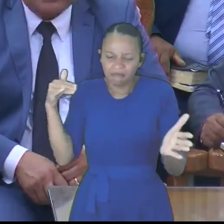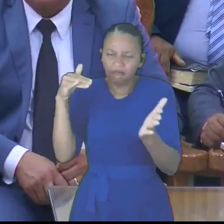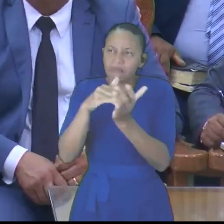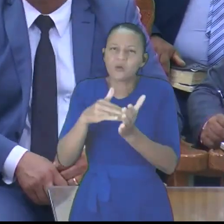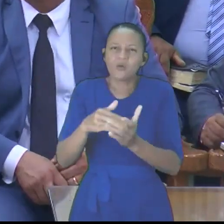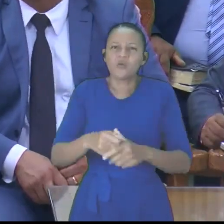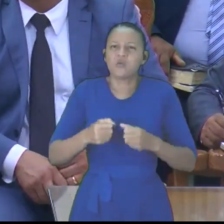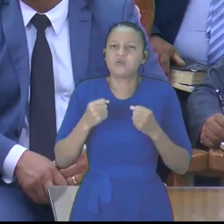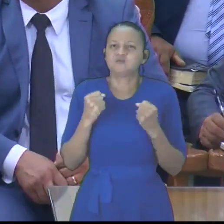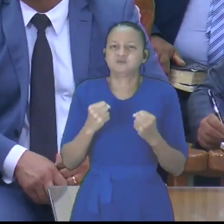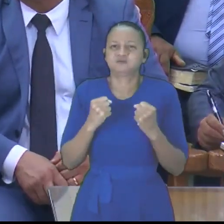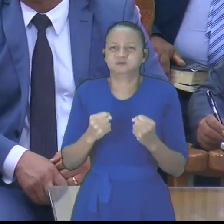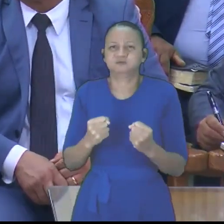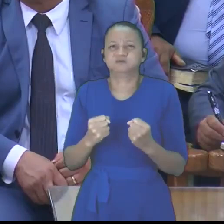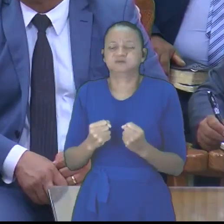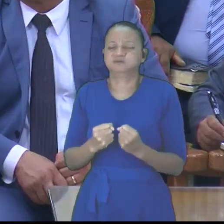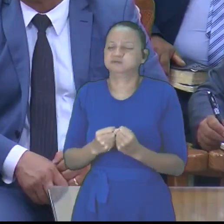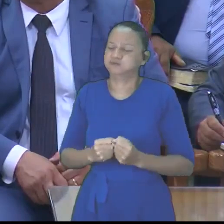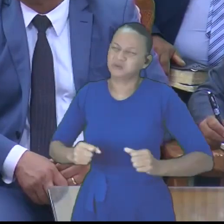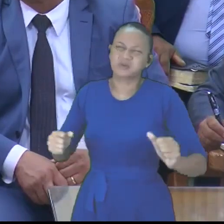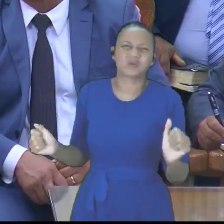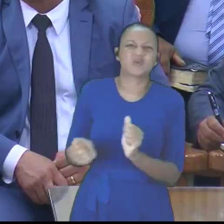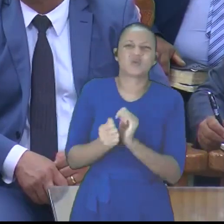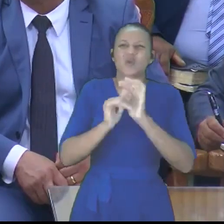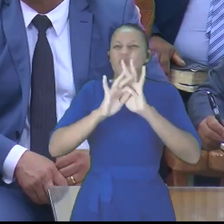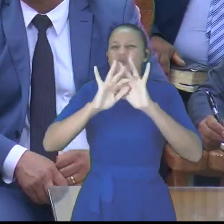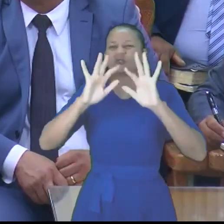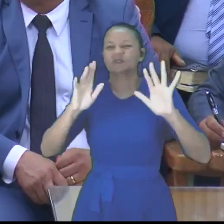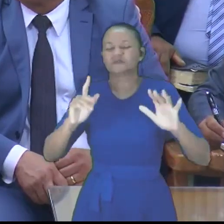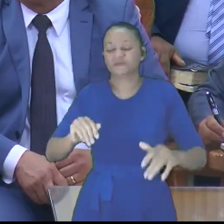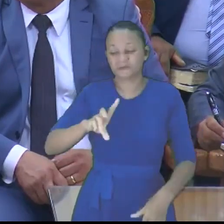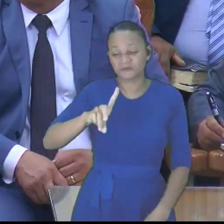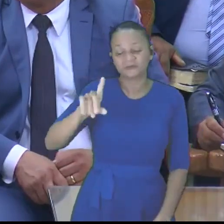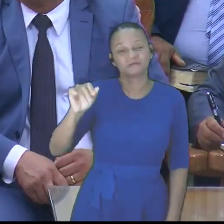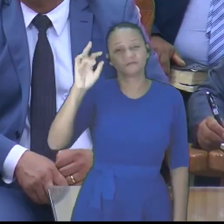o grande e glorioso dia do Senhor.